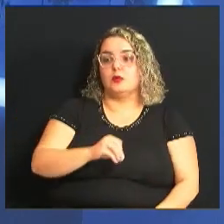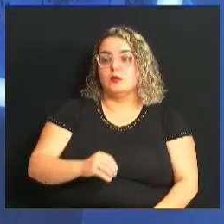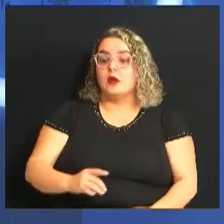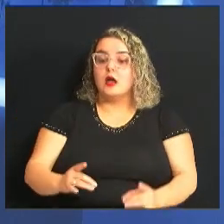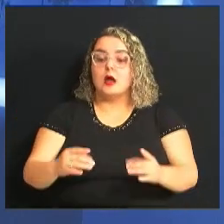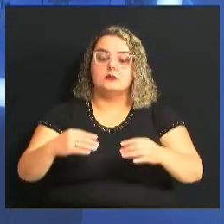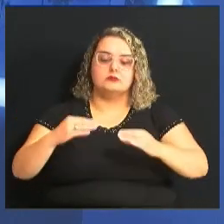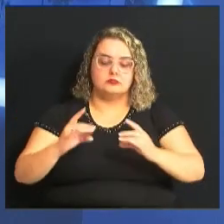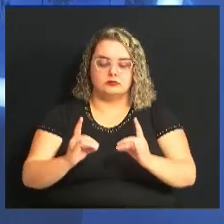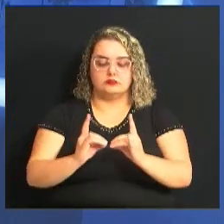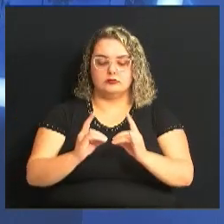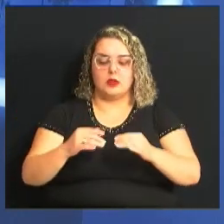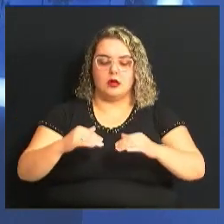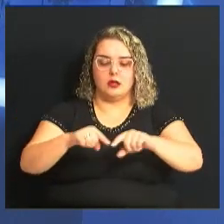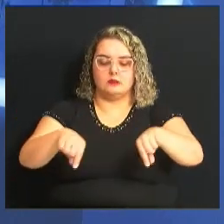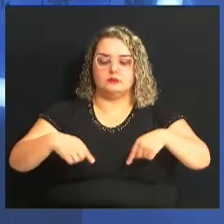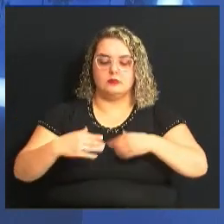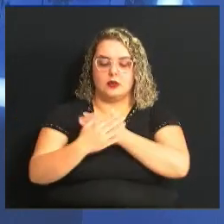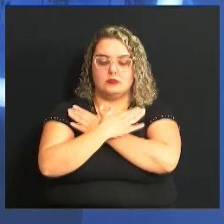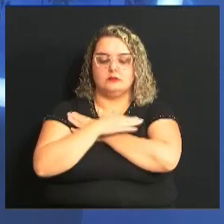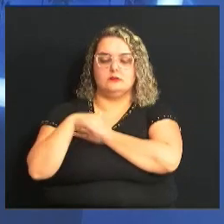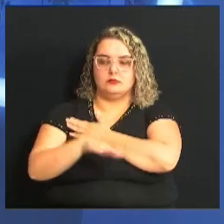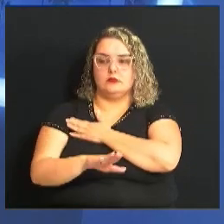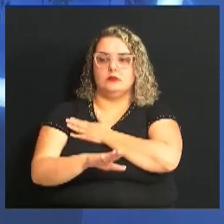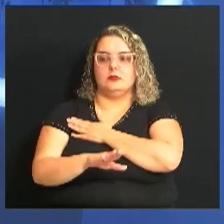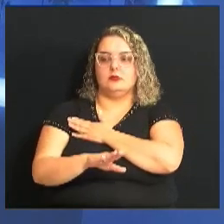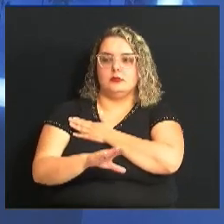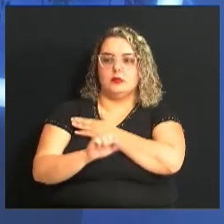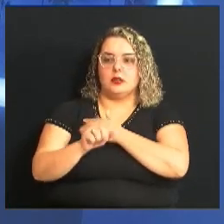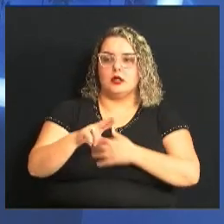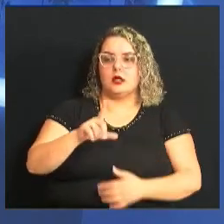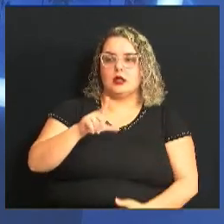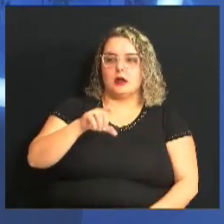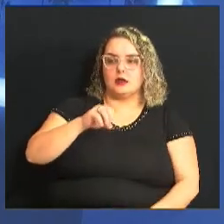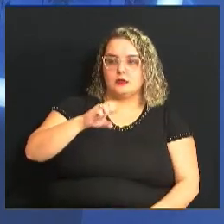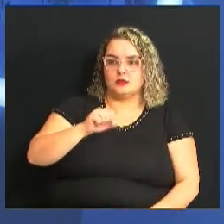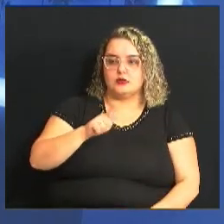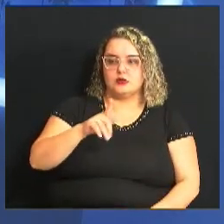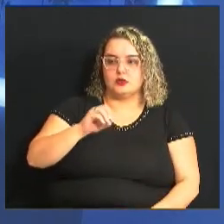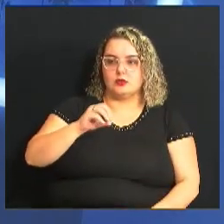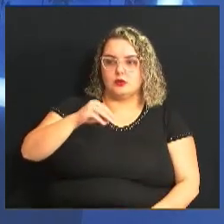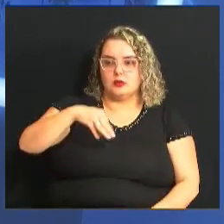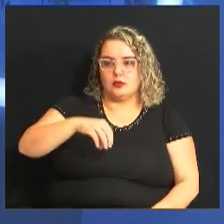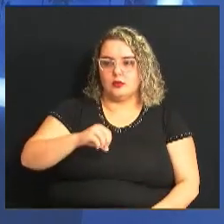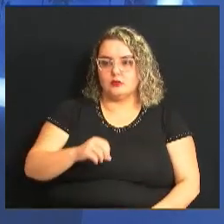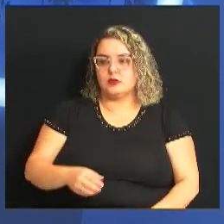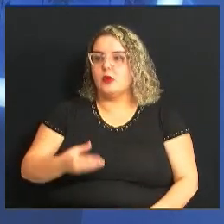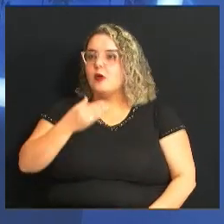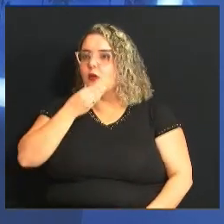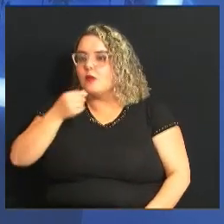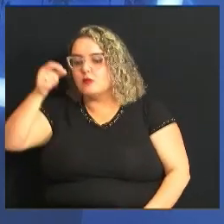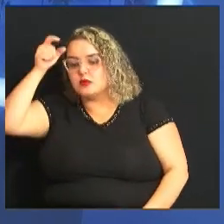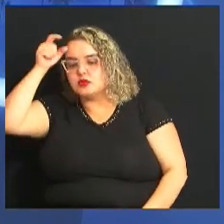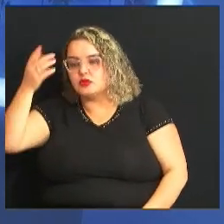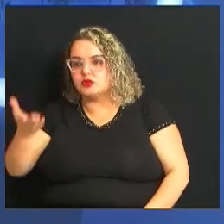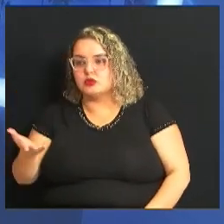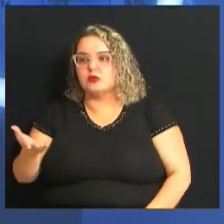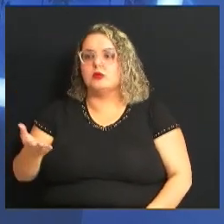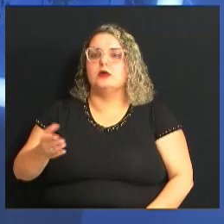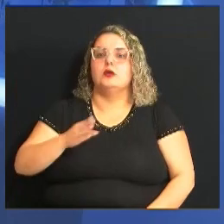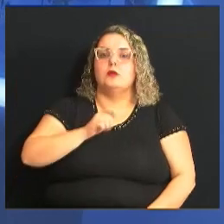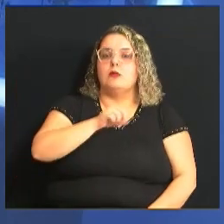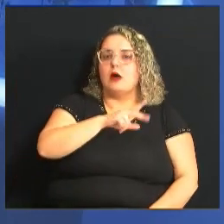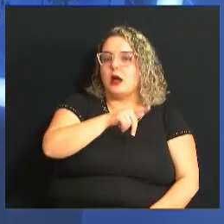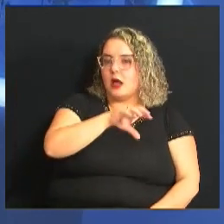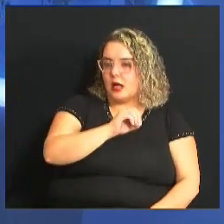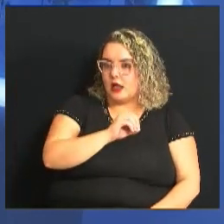Gomes. Também tem a história do Menino Diabo lá no Largo do Rosário. Passa no Cine Rink, que fica ali na Barão de Jaguara, com